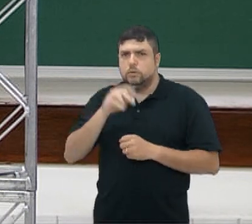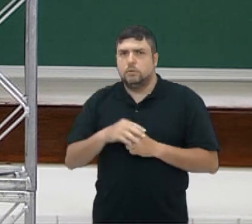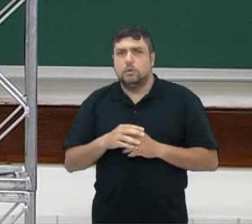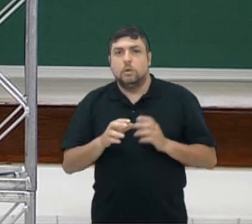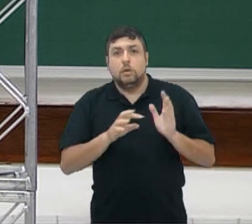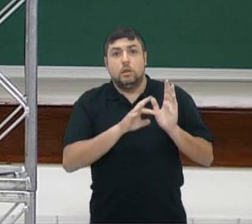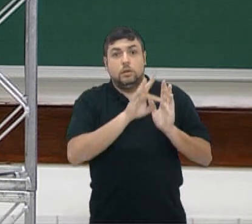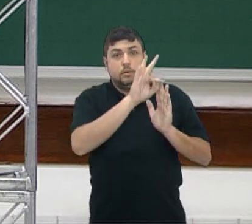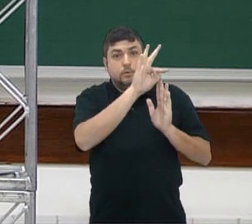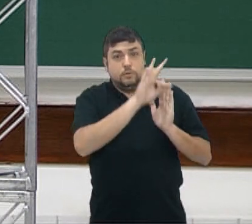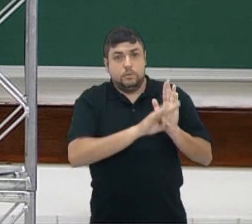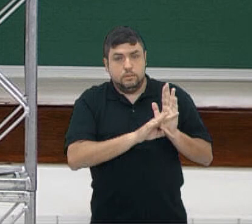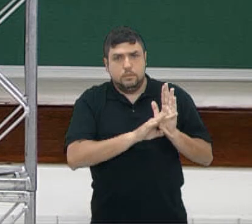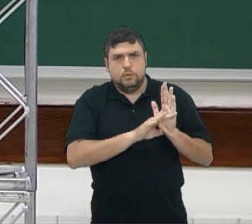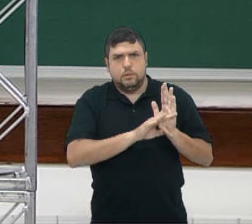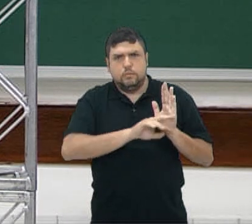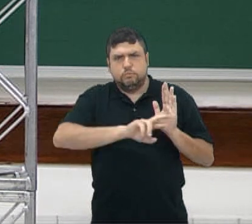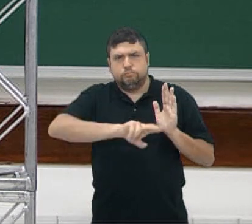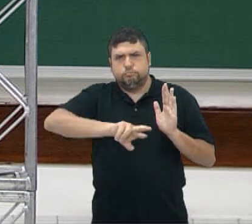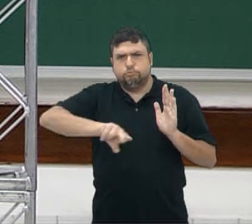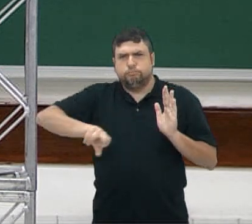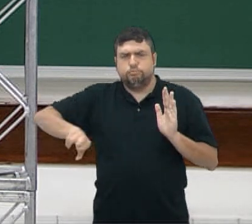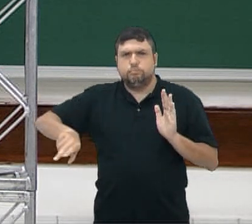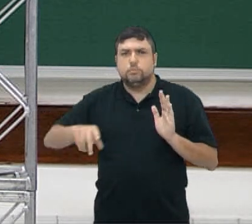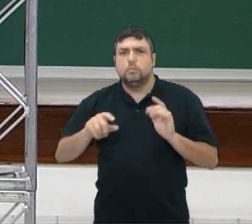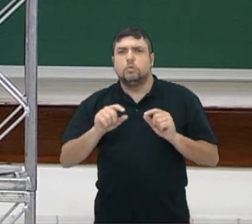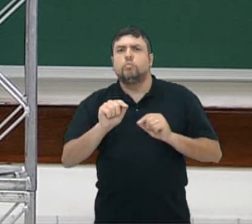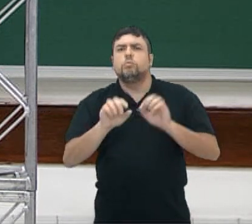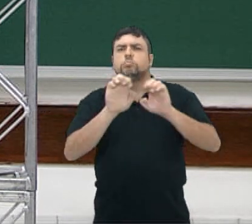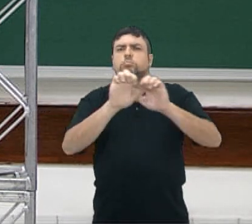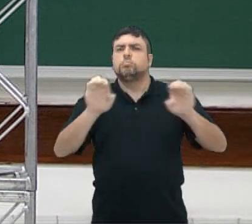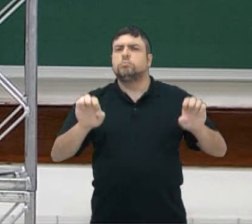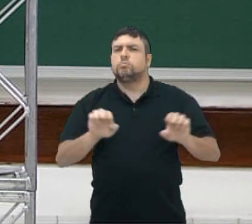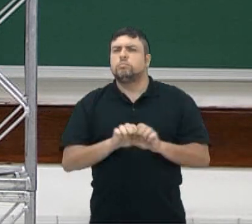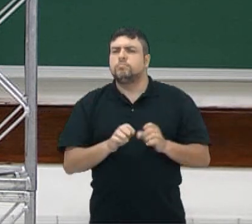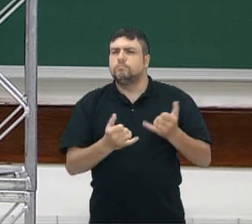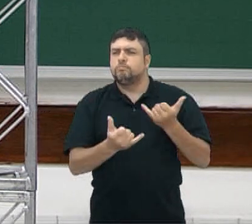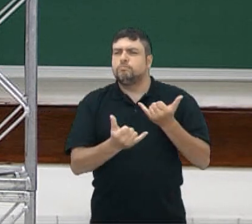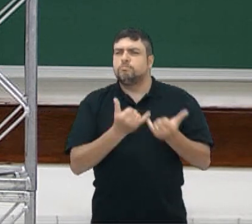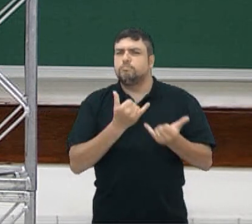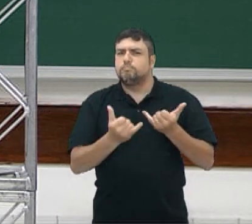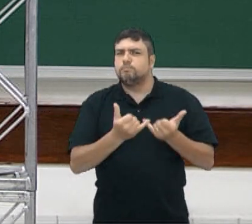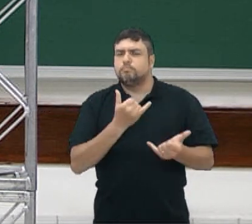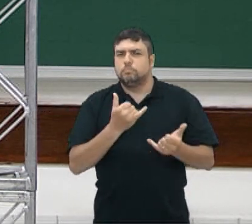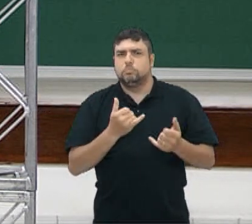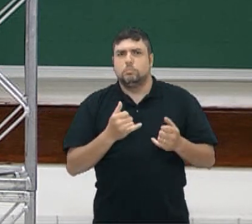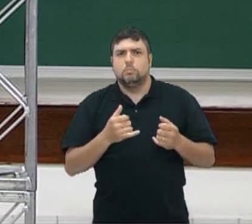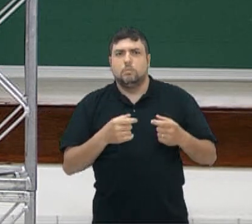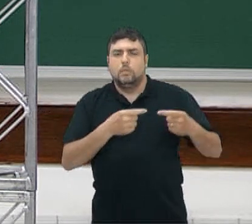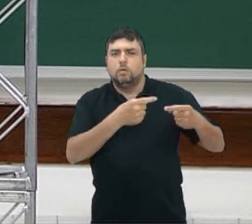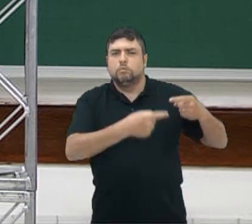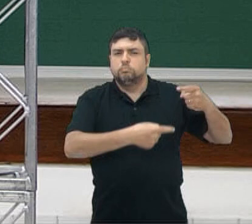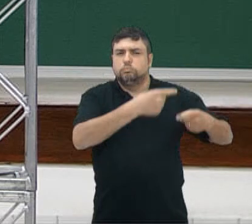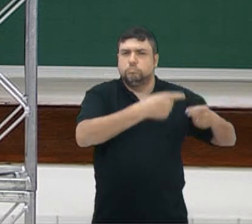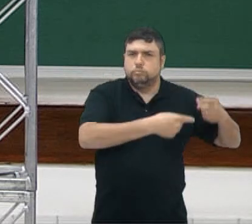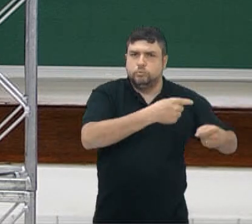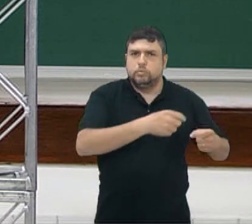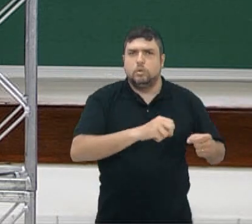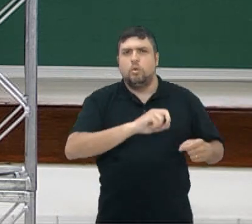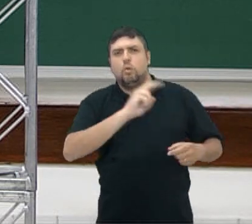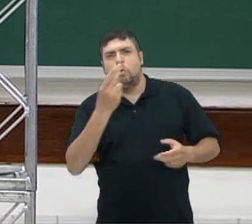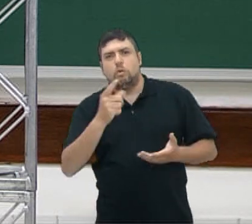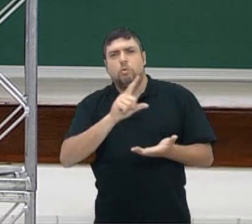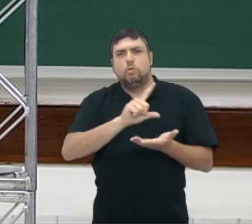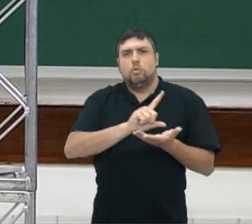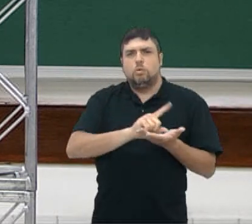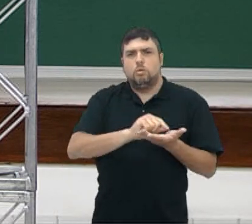textos, eles possuem uma estrutura muito semelhante. Seja um texto argumentativo, uma resenha, seja um artigo de